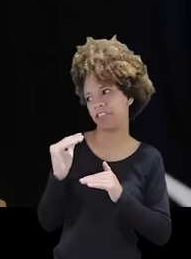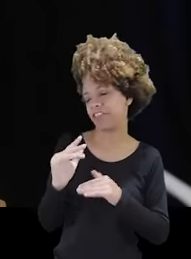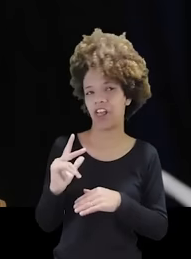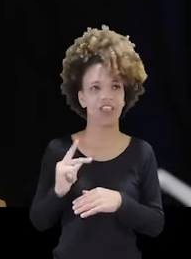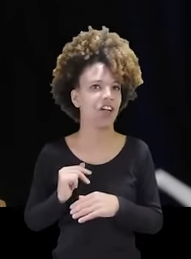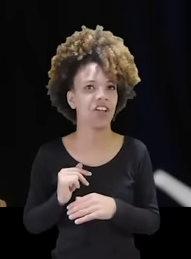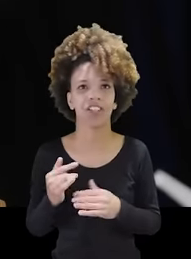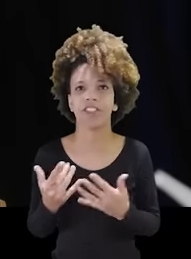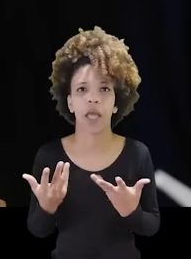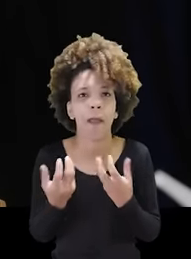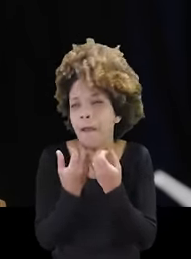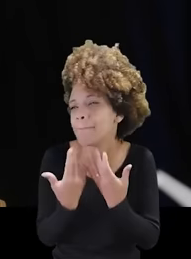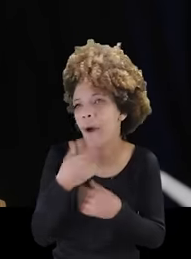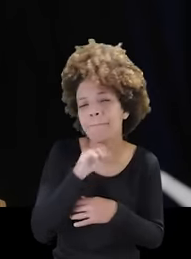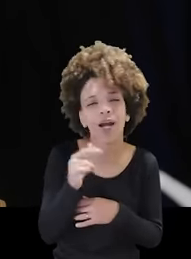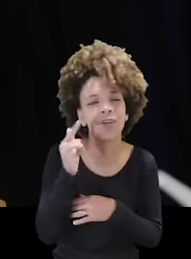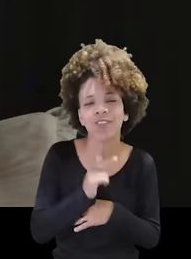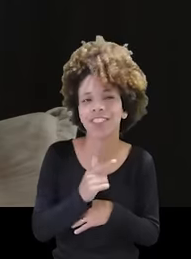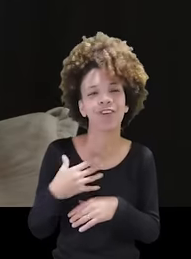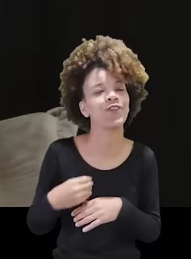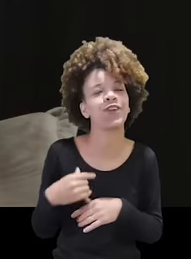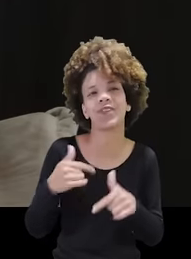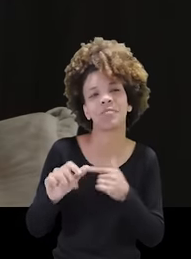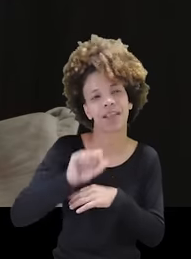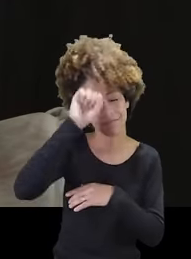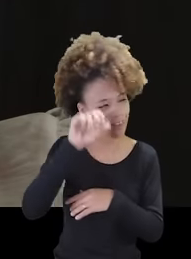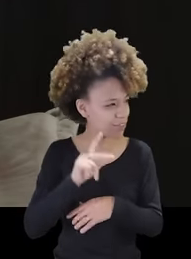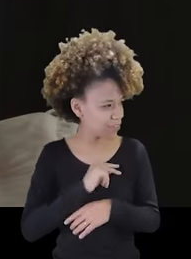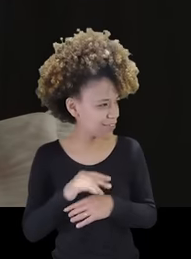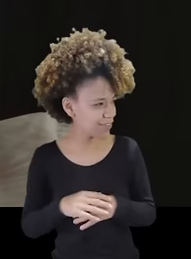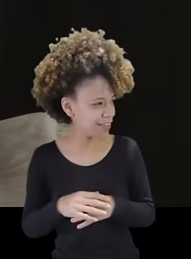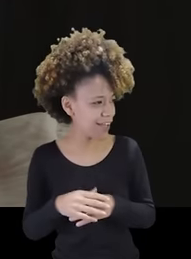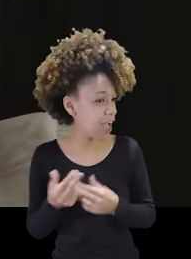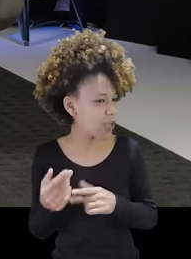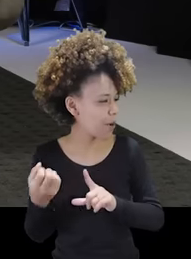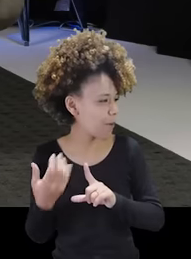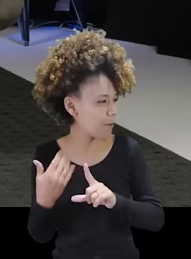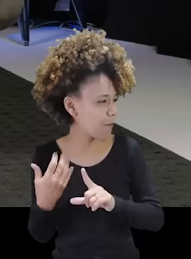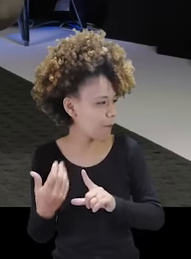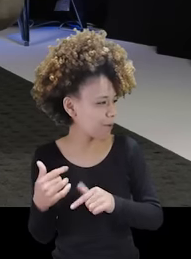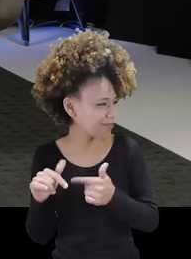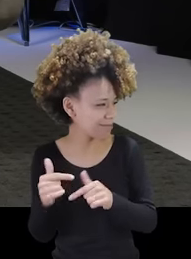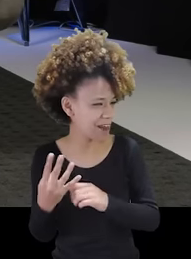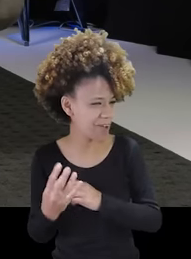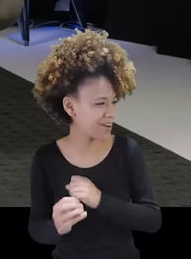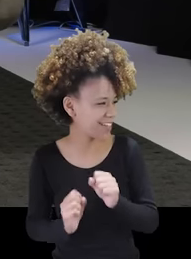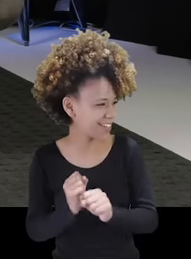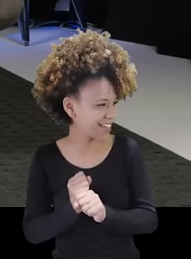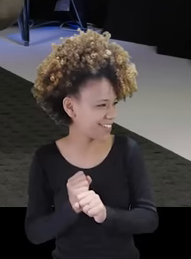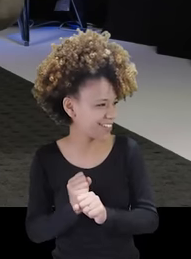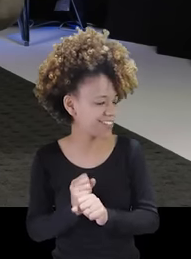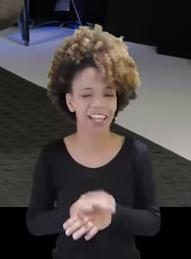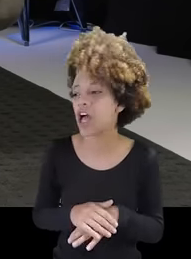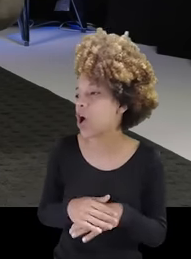Nossa você é uma ótima mãe conseguiu com seu filho era trabalhar na Globo há 40 anos atrás meu filho trabalha